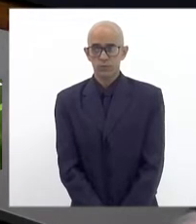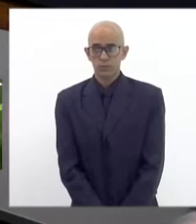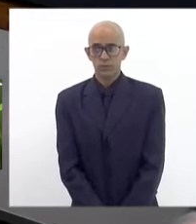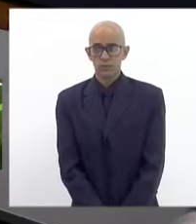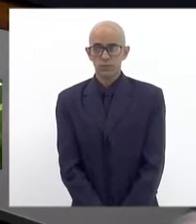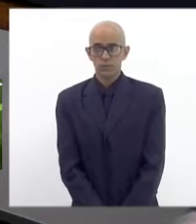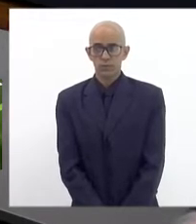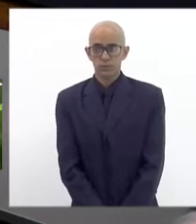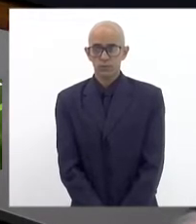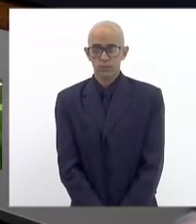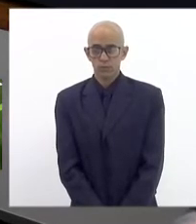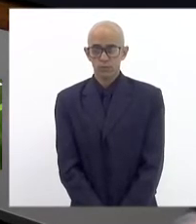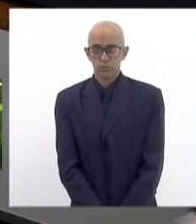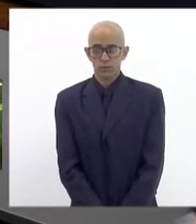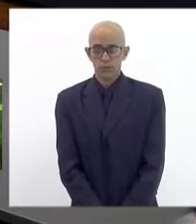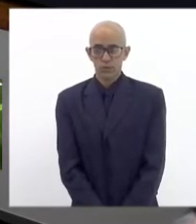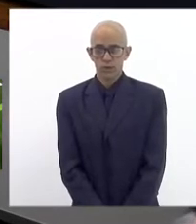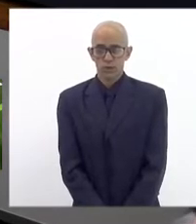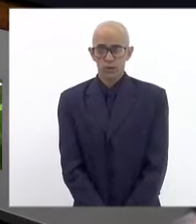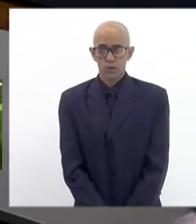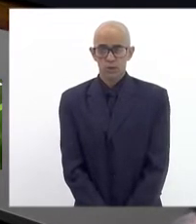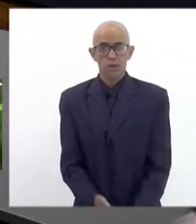Aquele cálicezinho. E agora, como é que está?